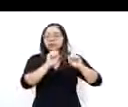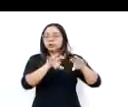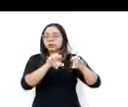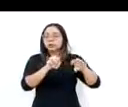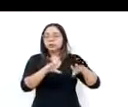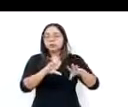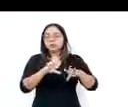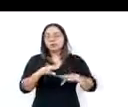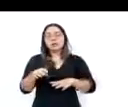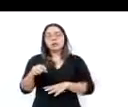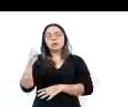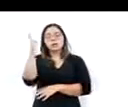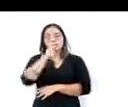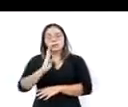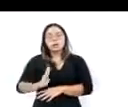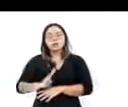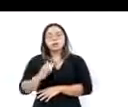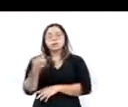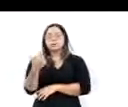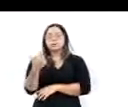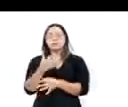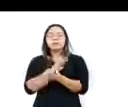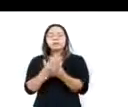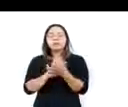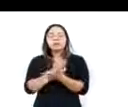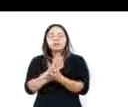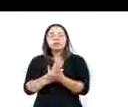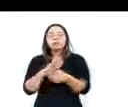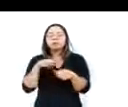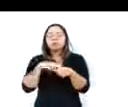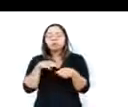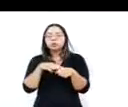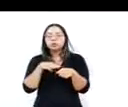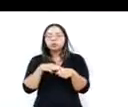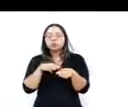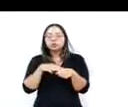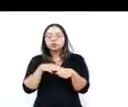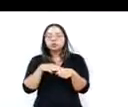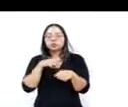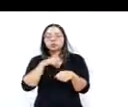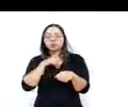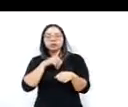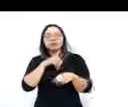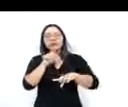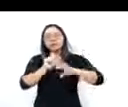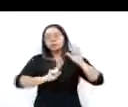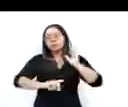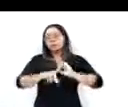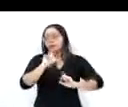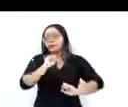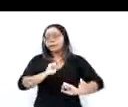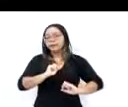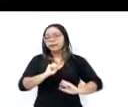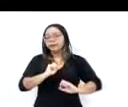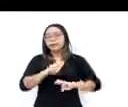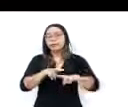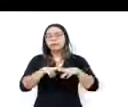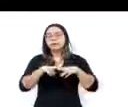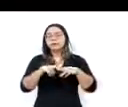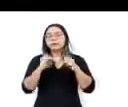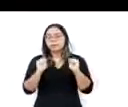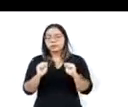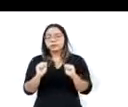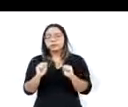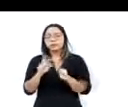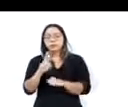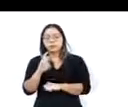Na verdade, os municípios tomaram por si só suas decisões. Então, podemos reprovar, podemos aprovar